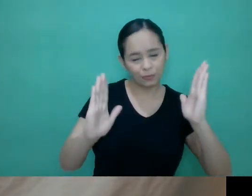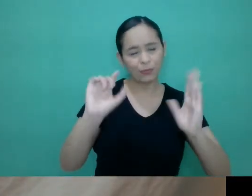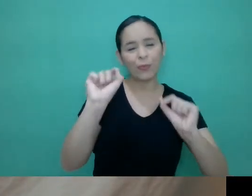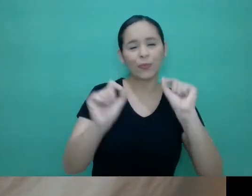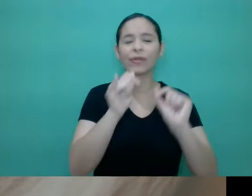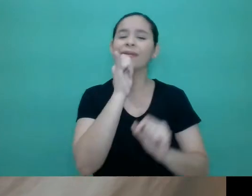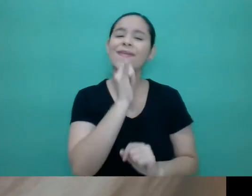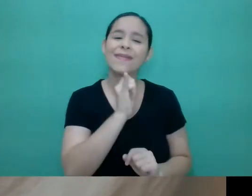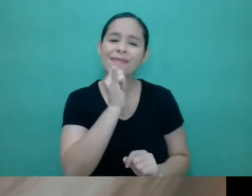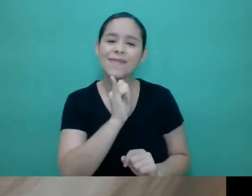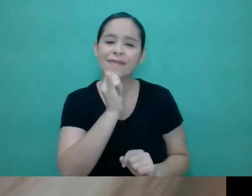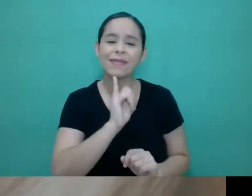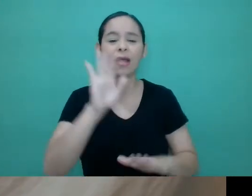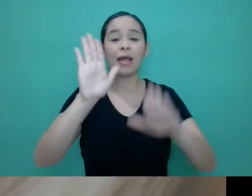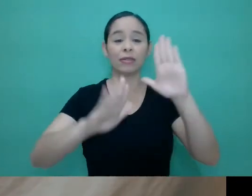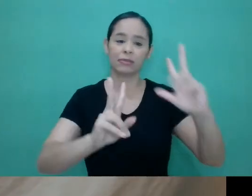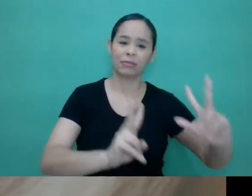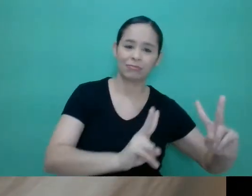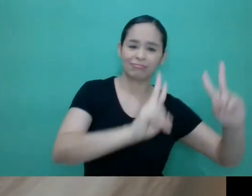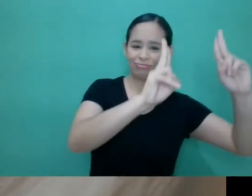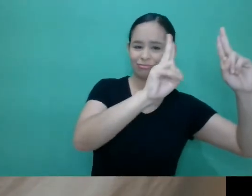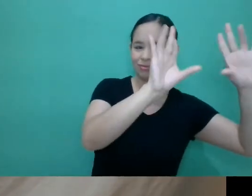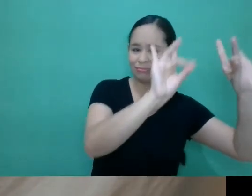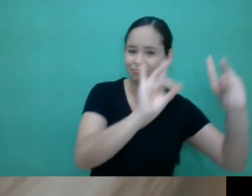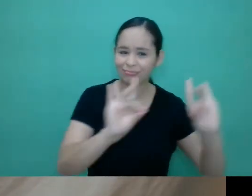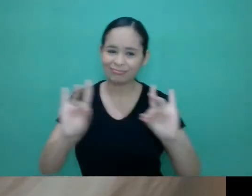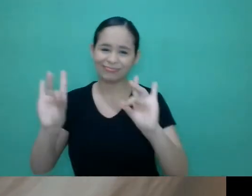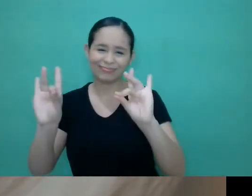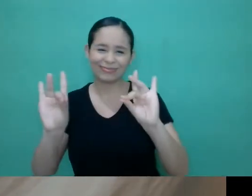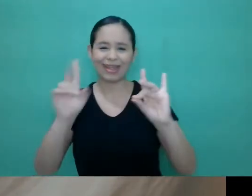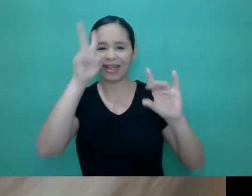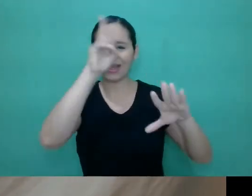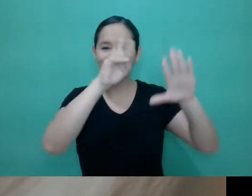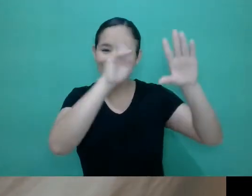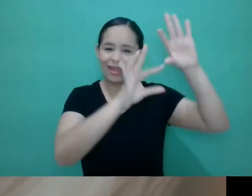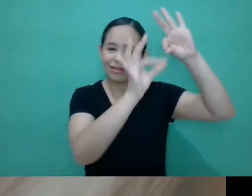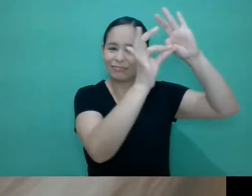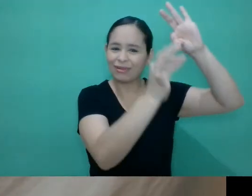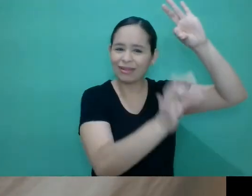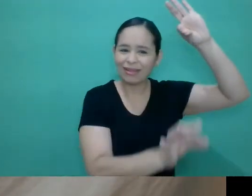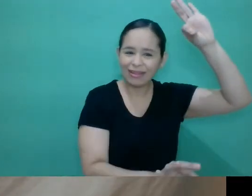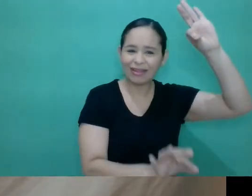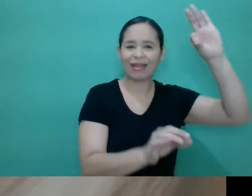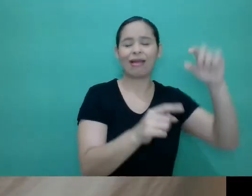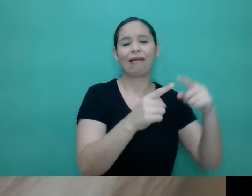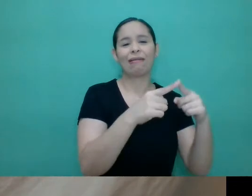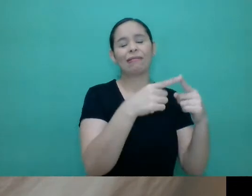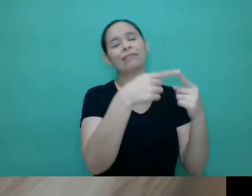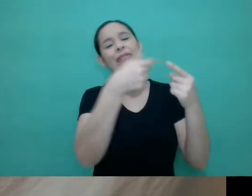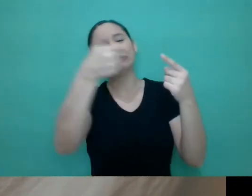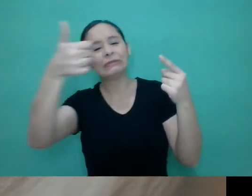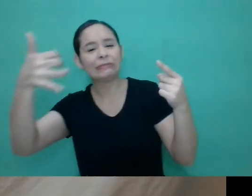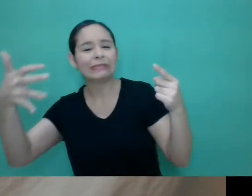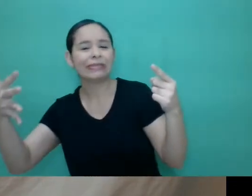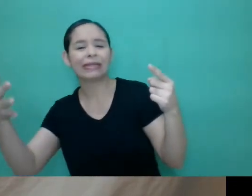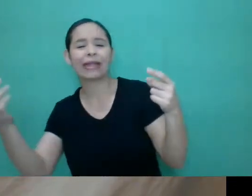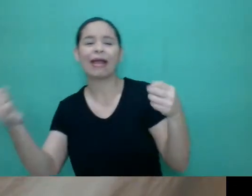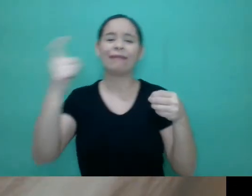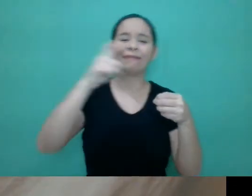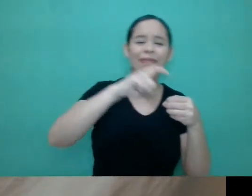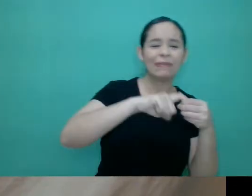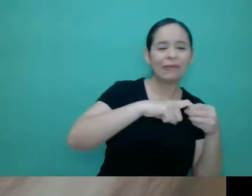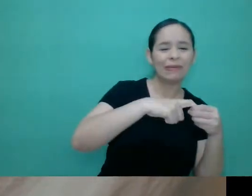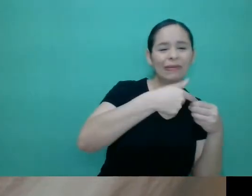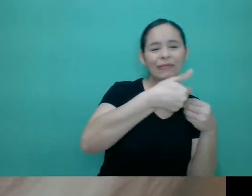exemplos e coisas, outra através de recortes, né, alguns exemplos que são escolhidos, e outra em zigue-zague, esses